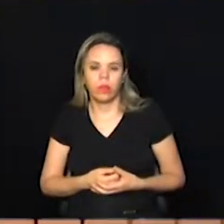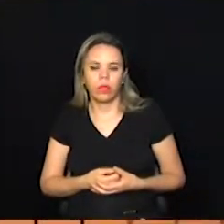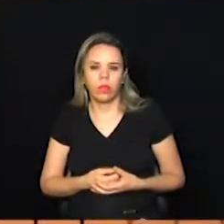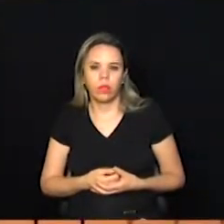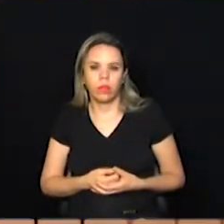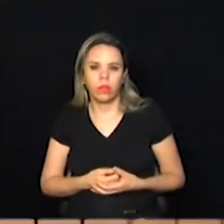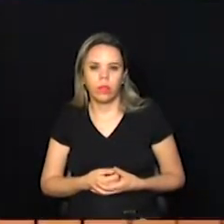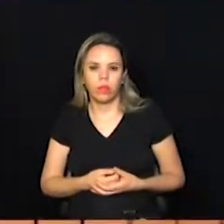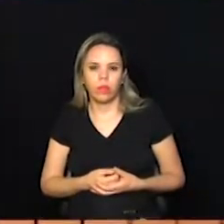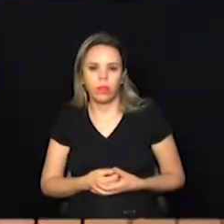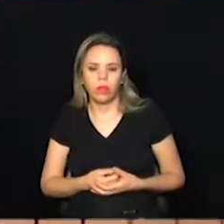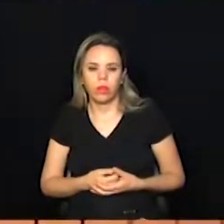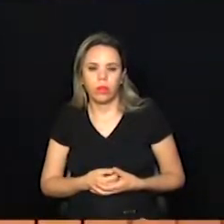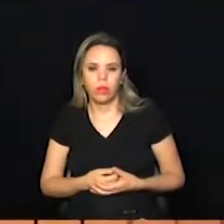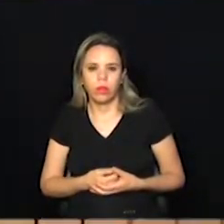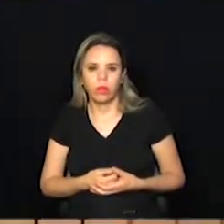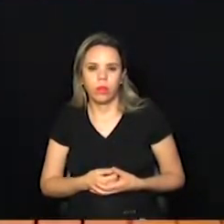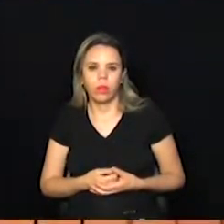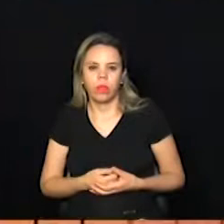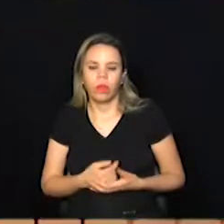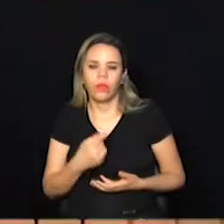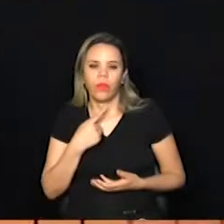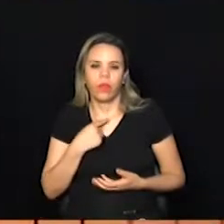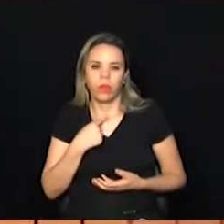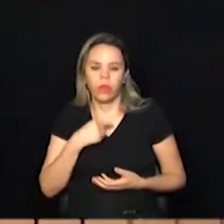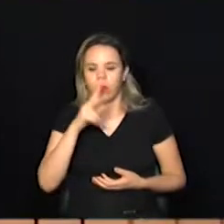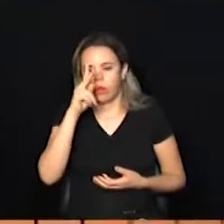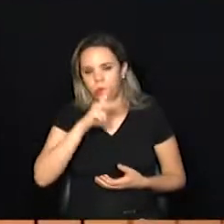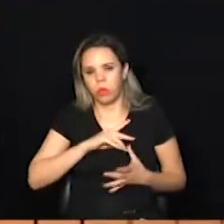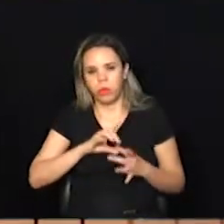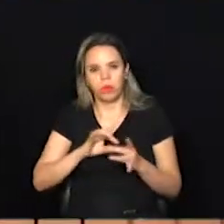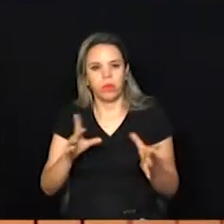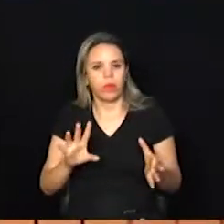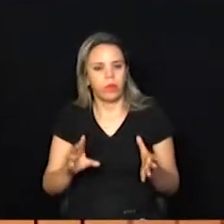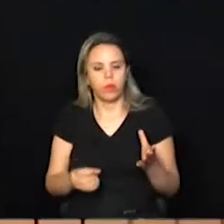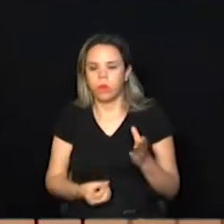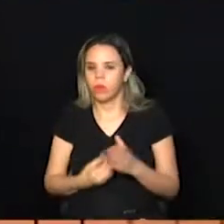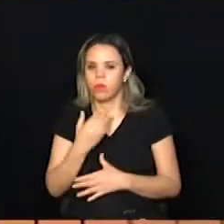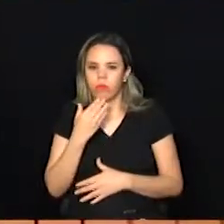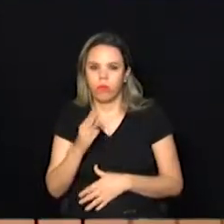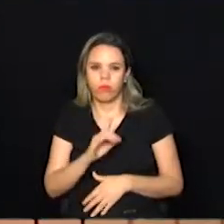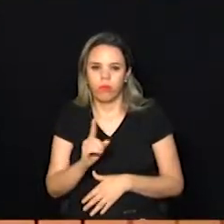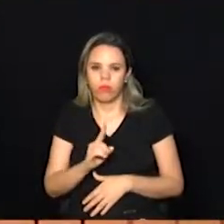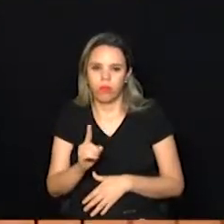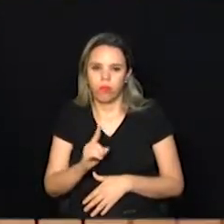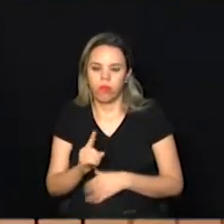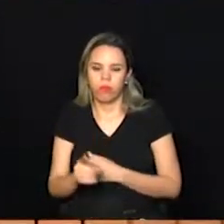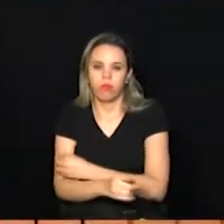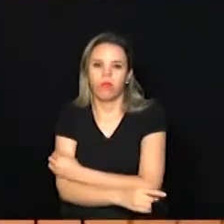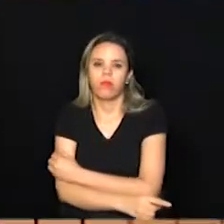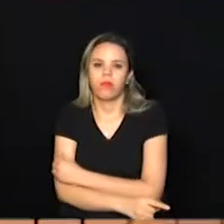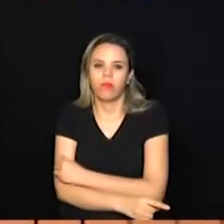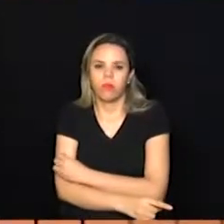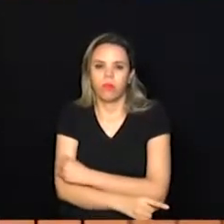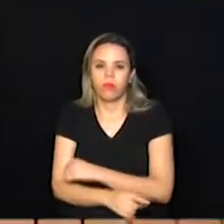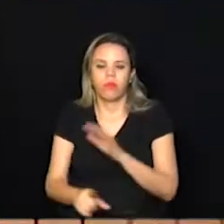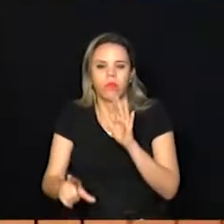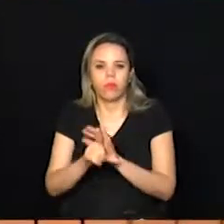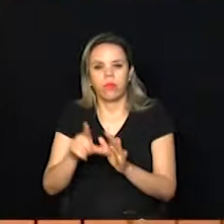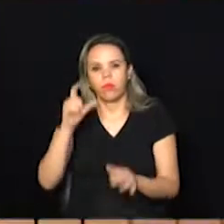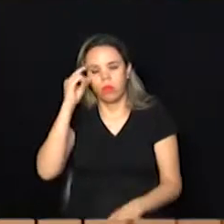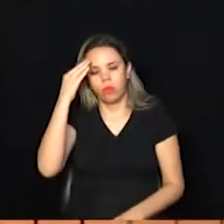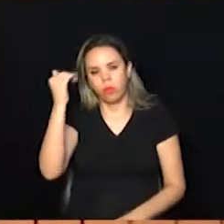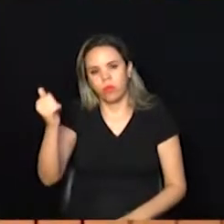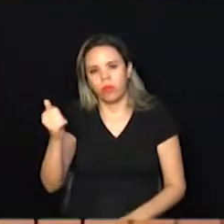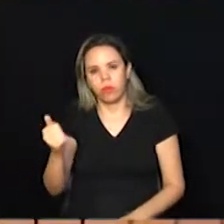digamos assim, a busca espontânea, ela não supre aquilo que está previsto na Lei Maria da Penha, que